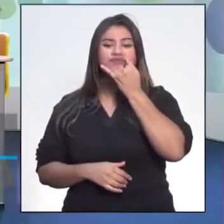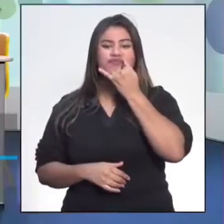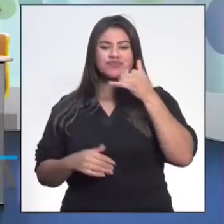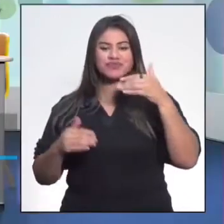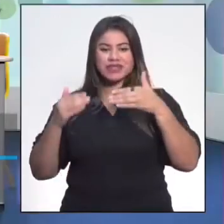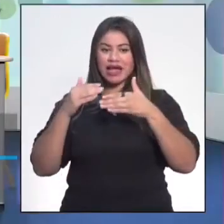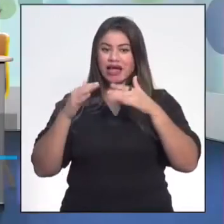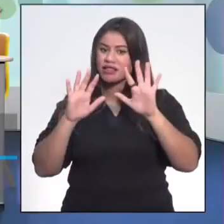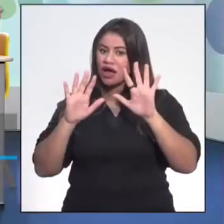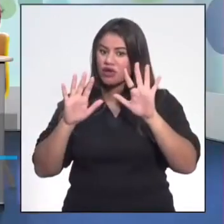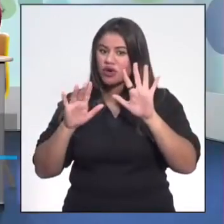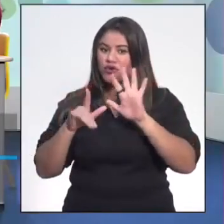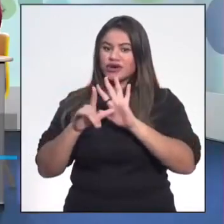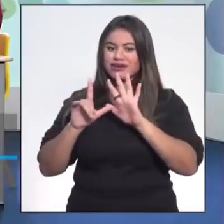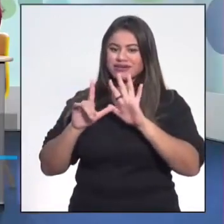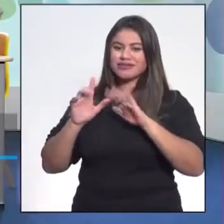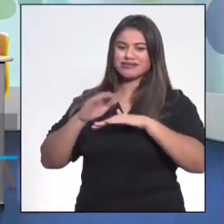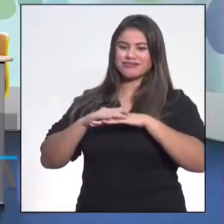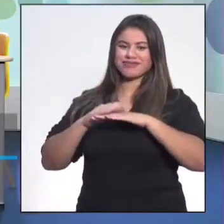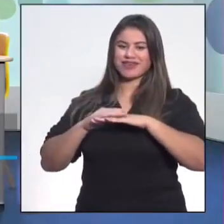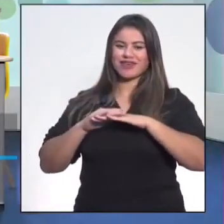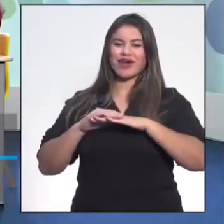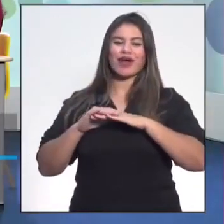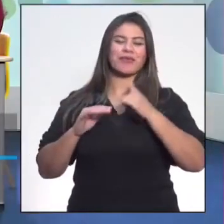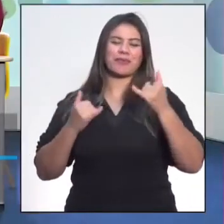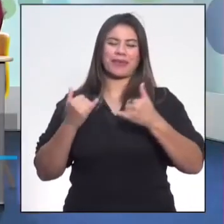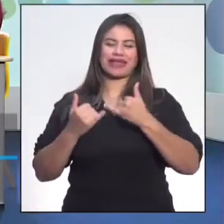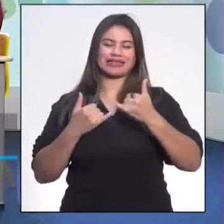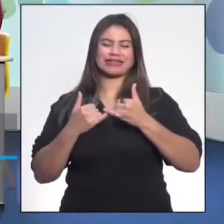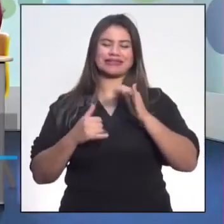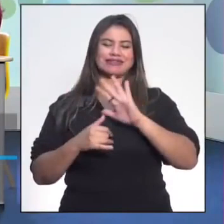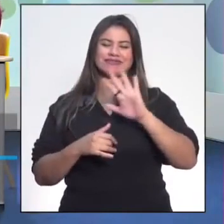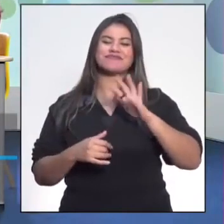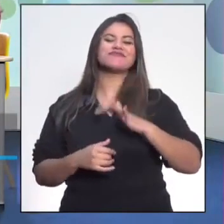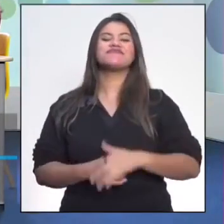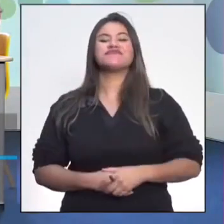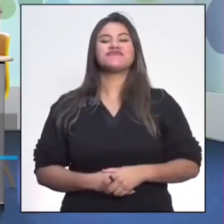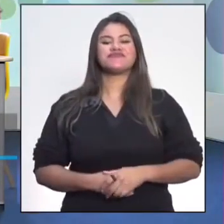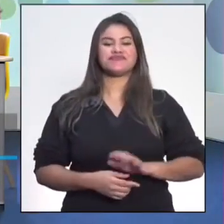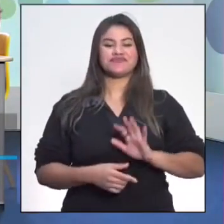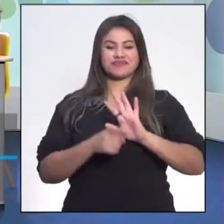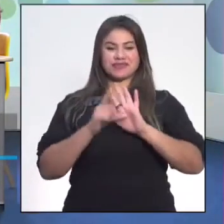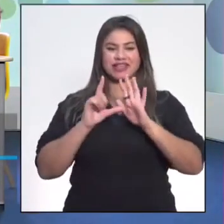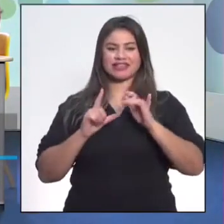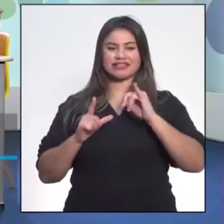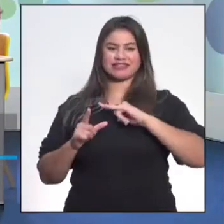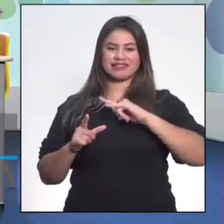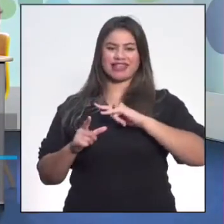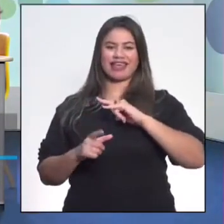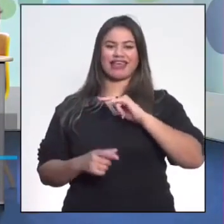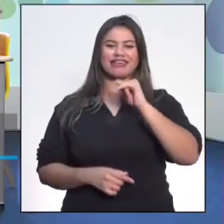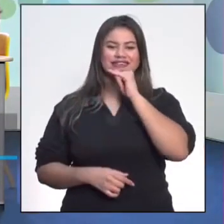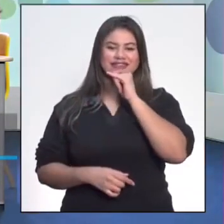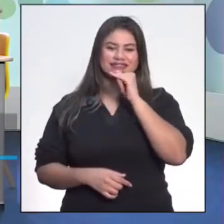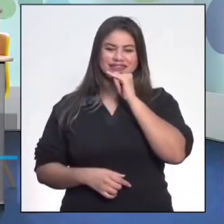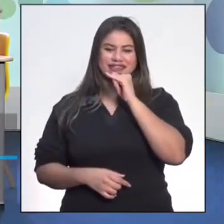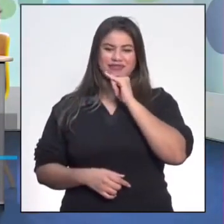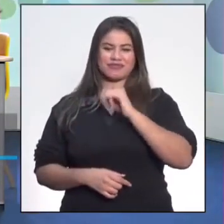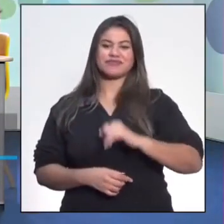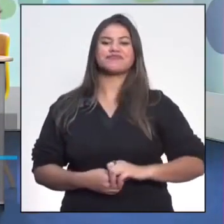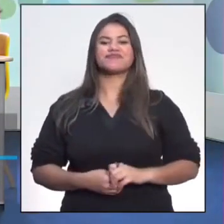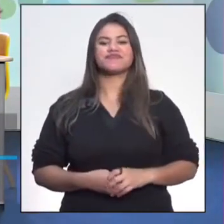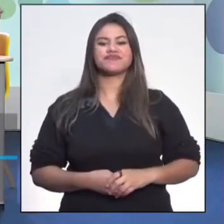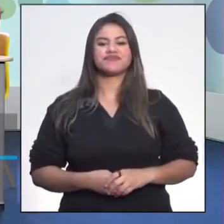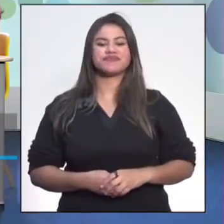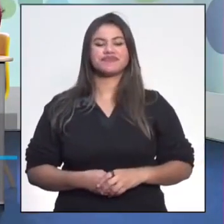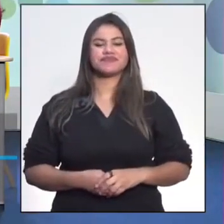peraí, opa, não precisa, era só para uma pegadinha, tô brincando. Antes disso, vamos fazer um exemplo, para a gente poder prosseguir, tá bom? O que, que eu vou